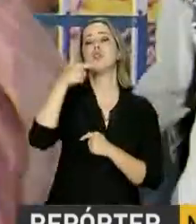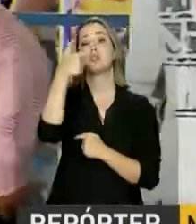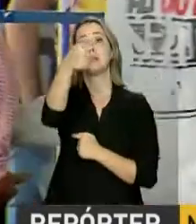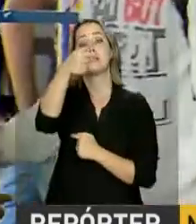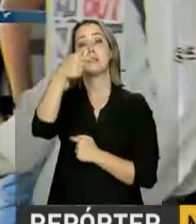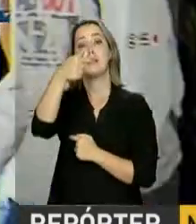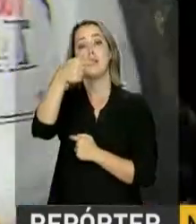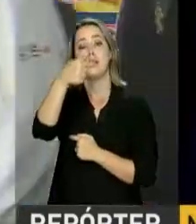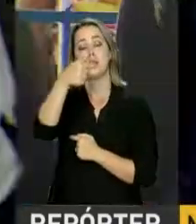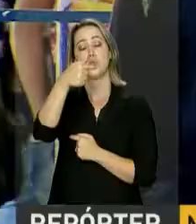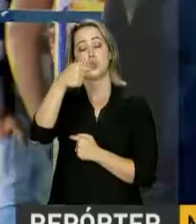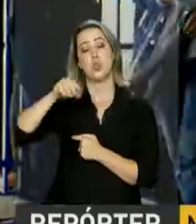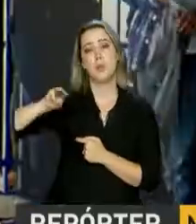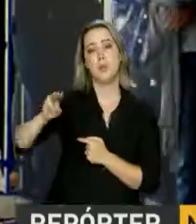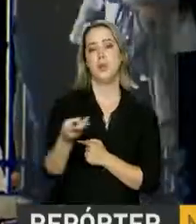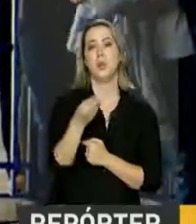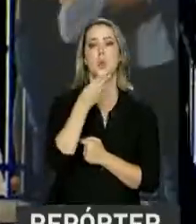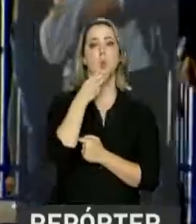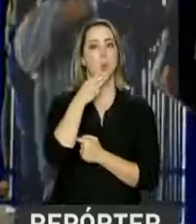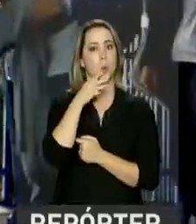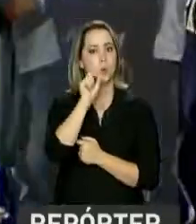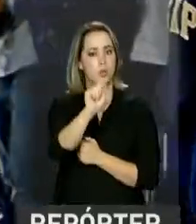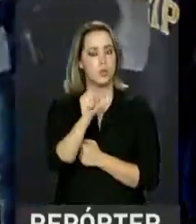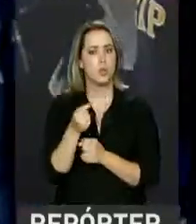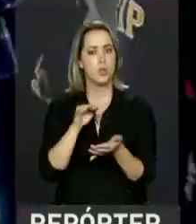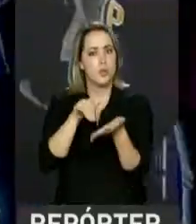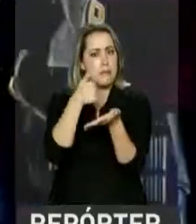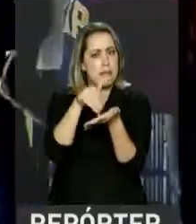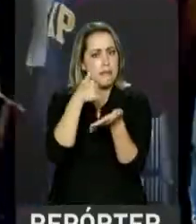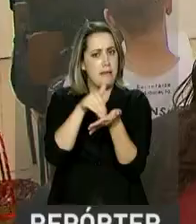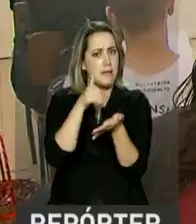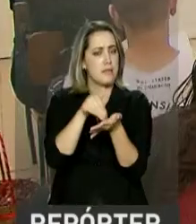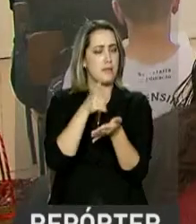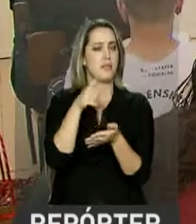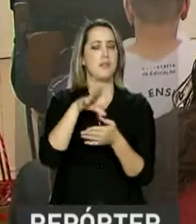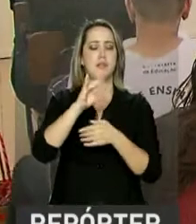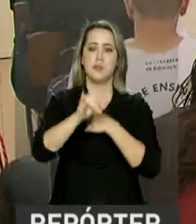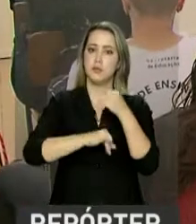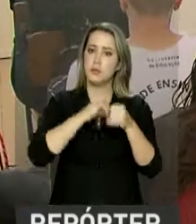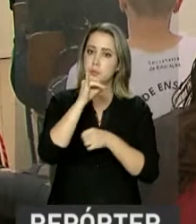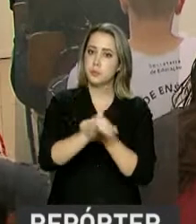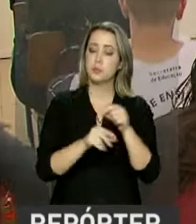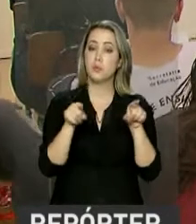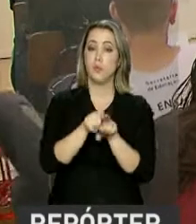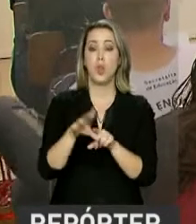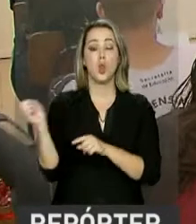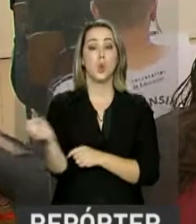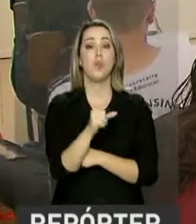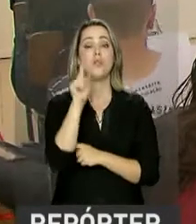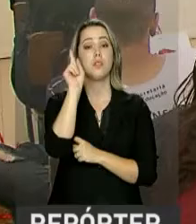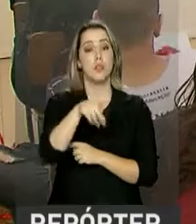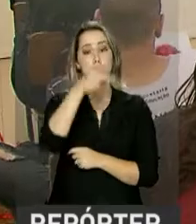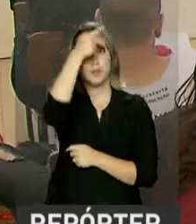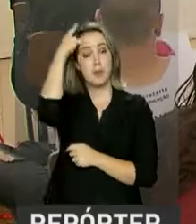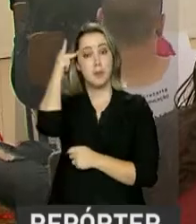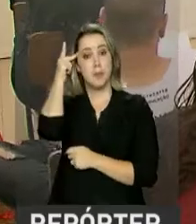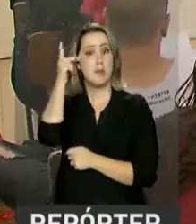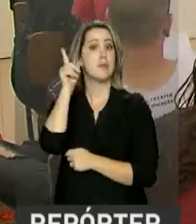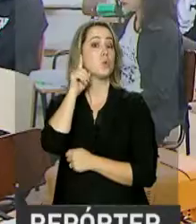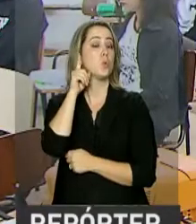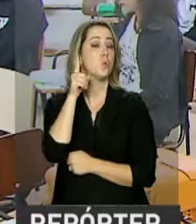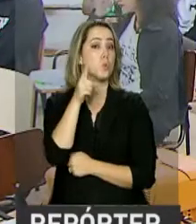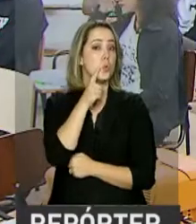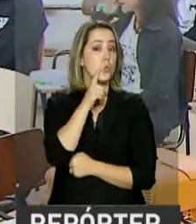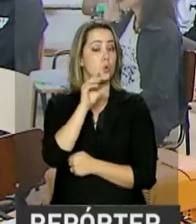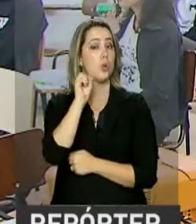de inscrições para o enem que vão ser feitas pela internet uma novidade deste ano é que candidatos com surdez